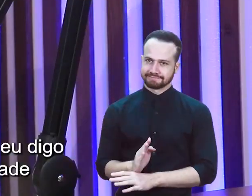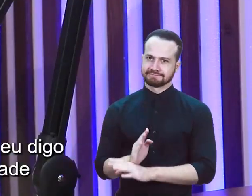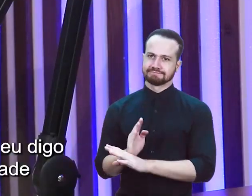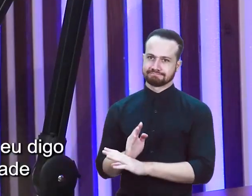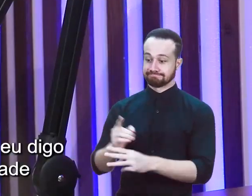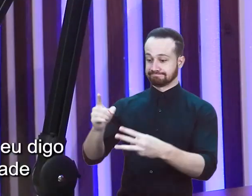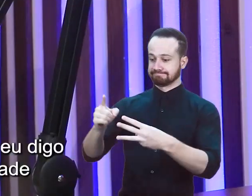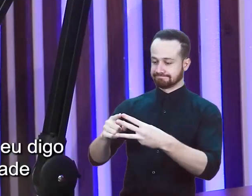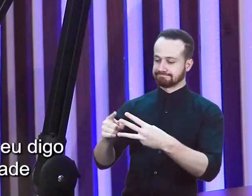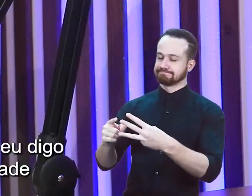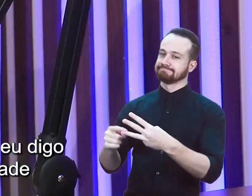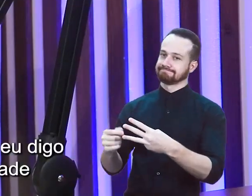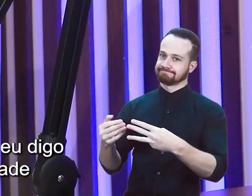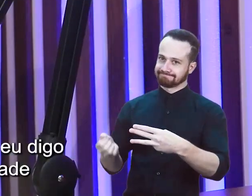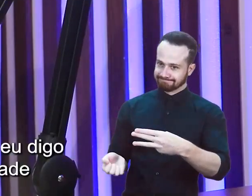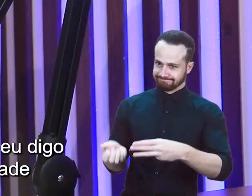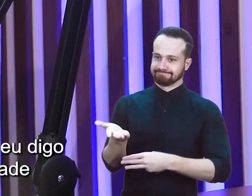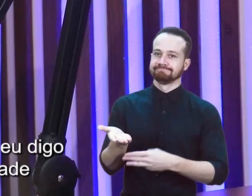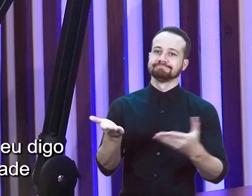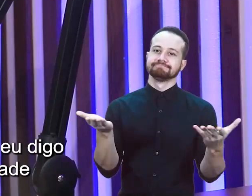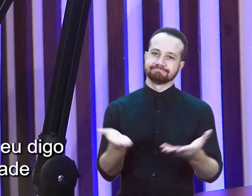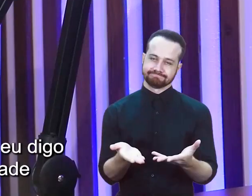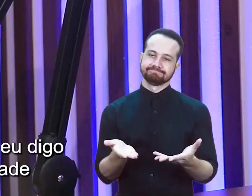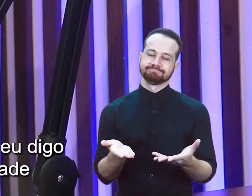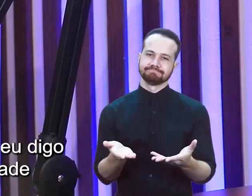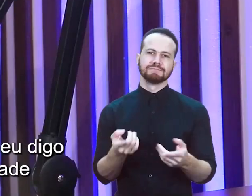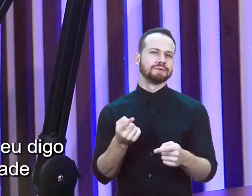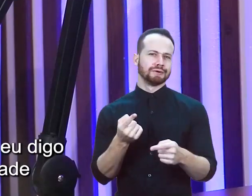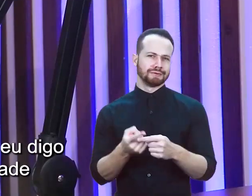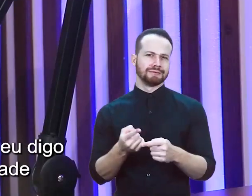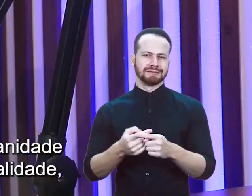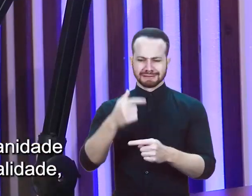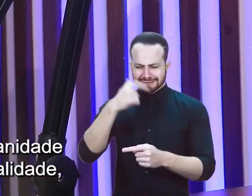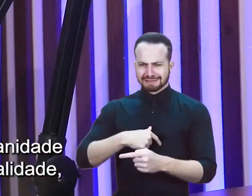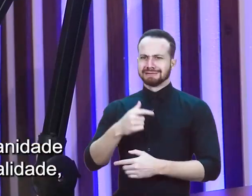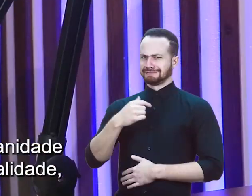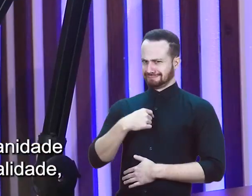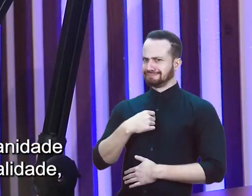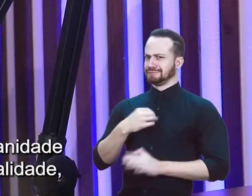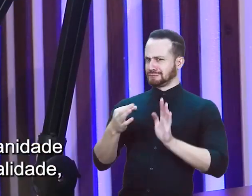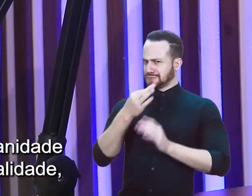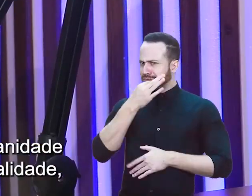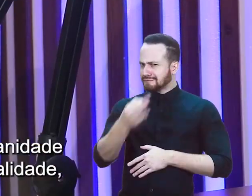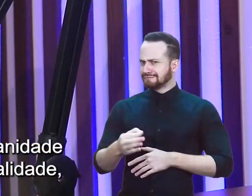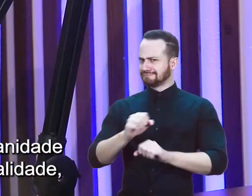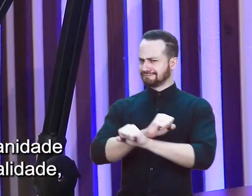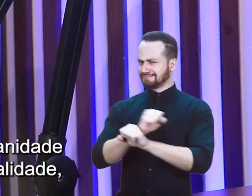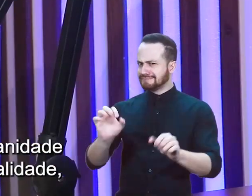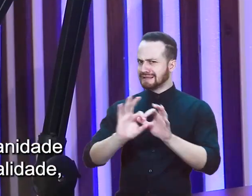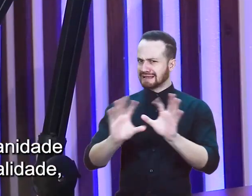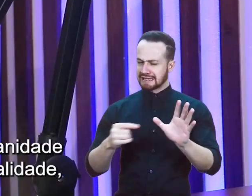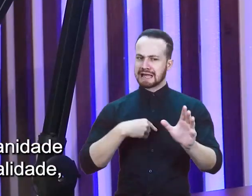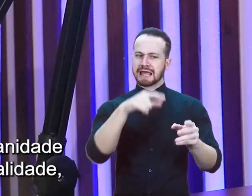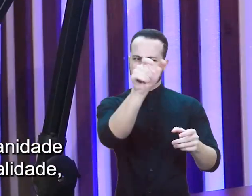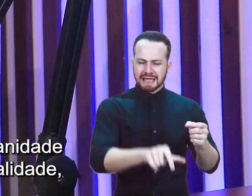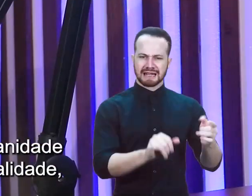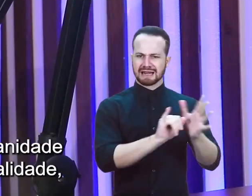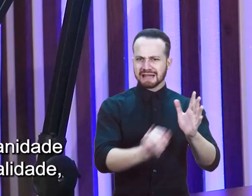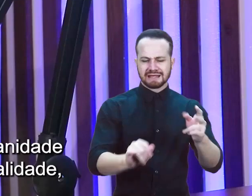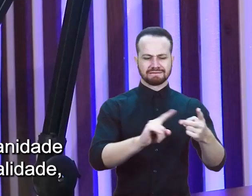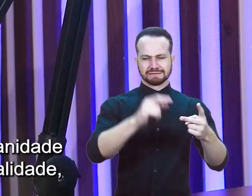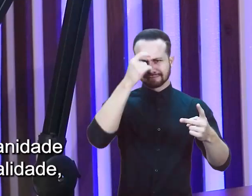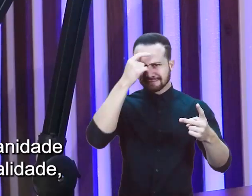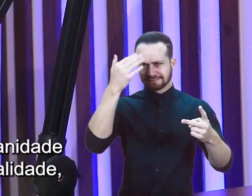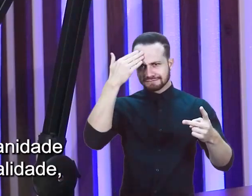os três grandes prejuízos que eu digo agora. Porque se me dá liberdade, se me dá identidade, se me dá sanidade